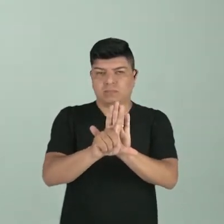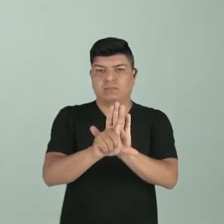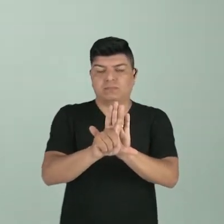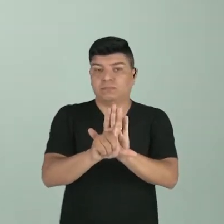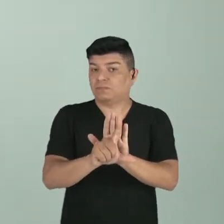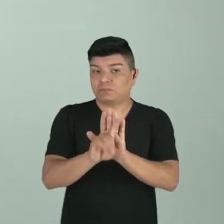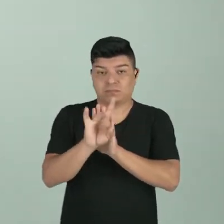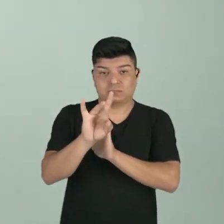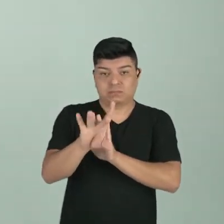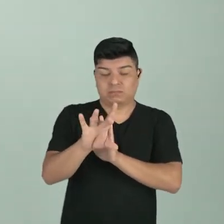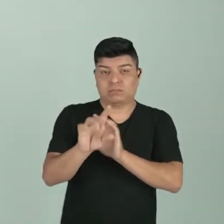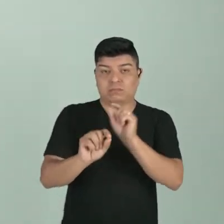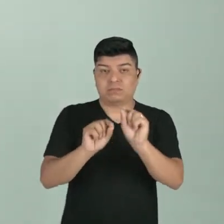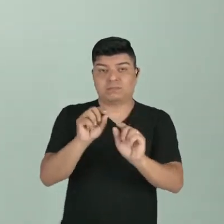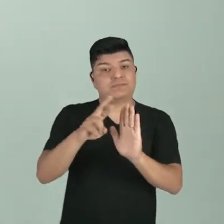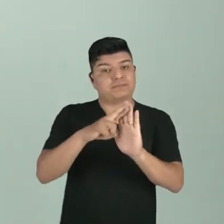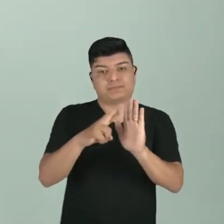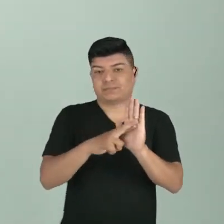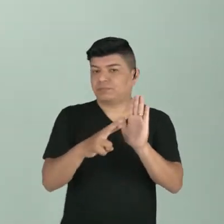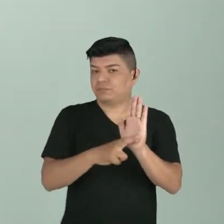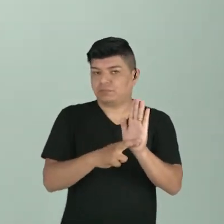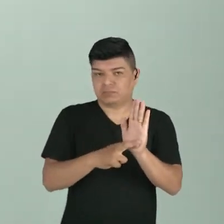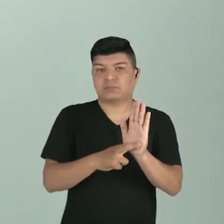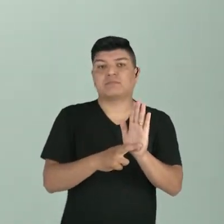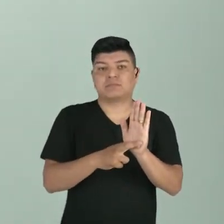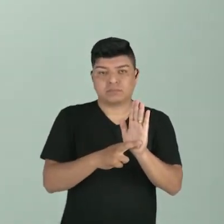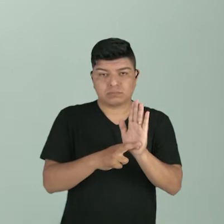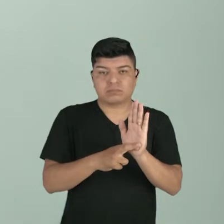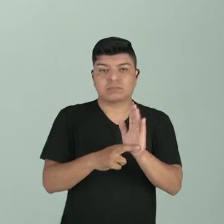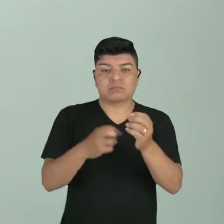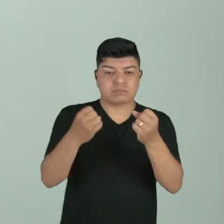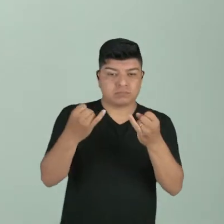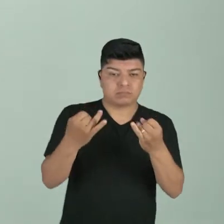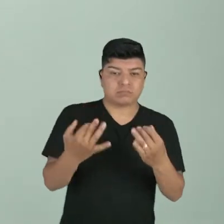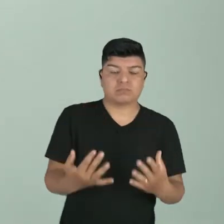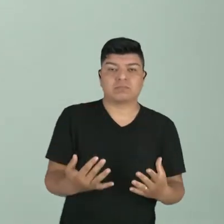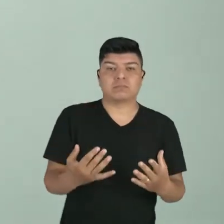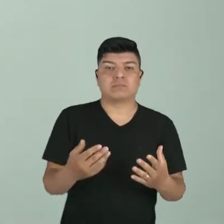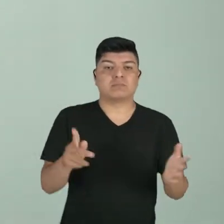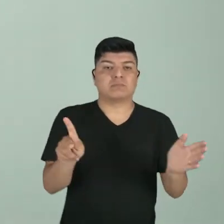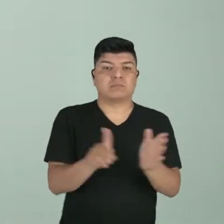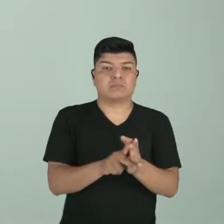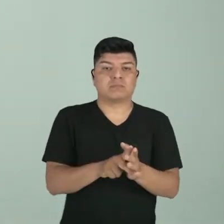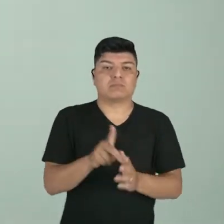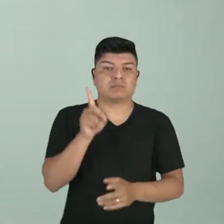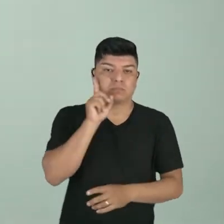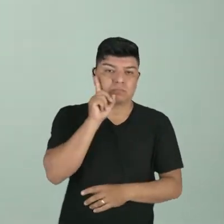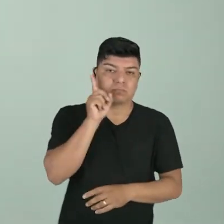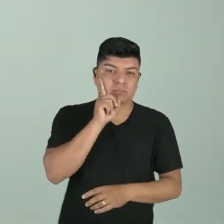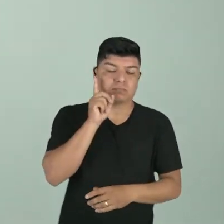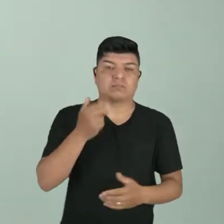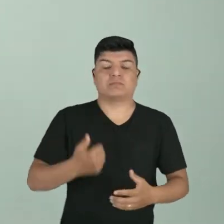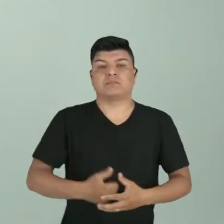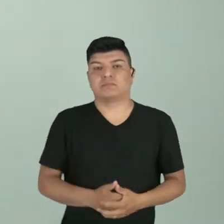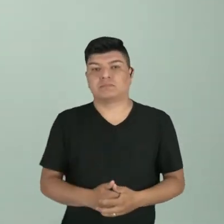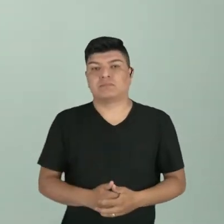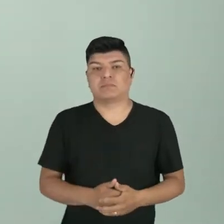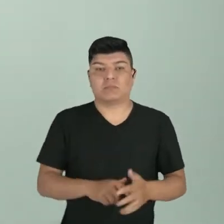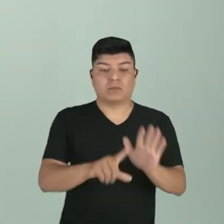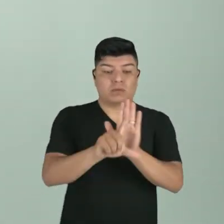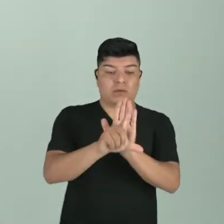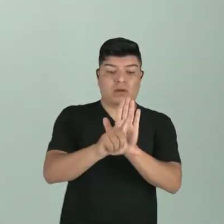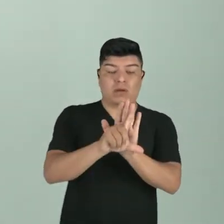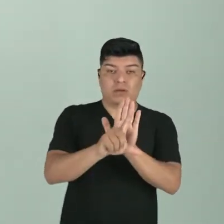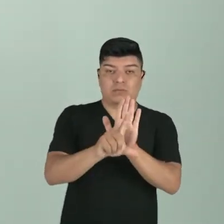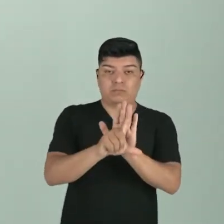máximo, conseguem estabelecer regras que acabam definindo as suas rotinas. As leis que